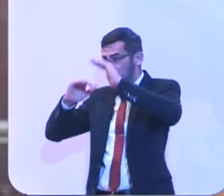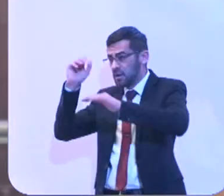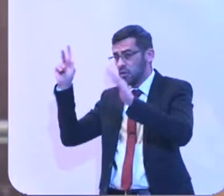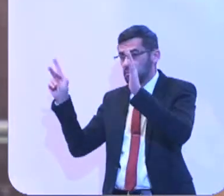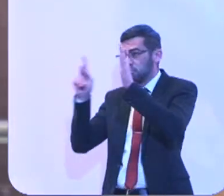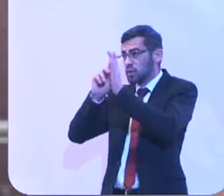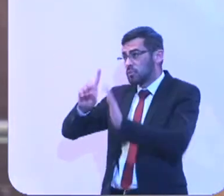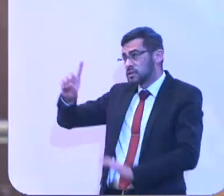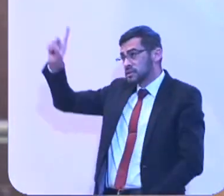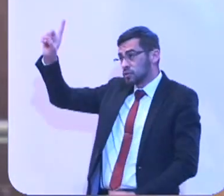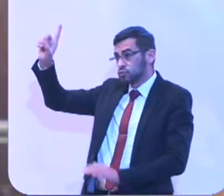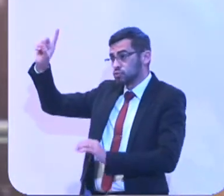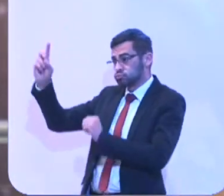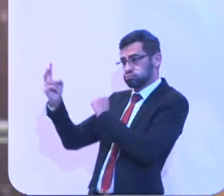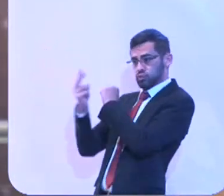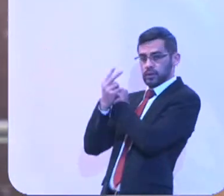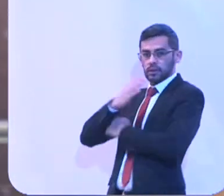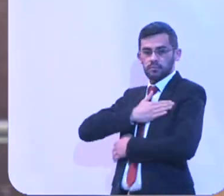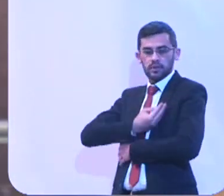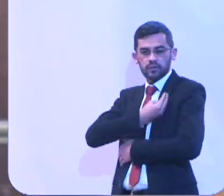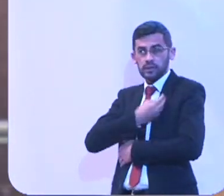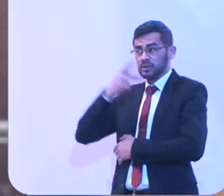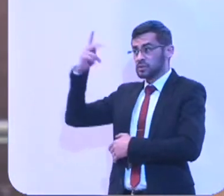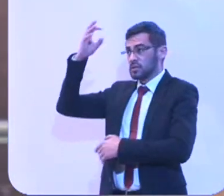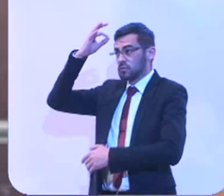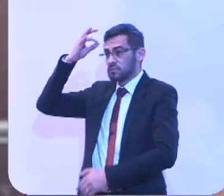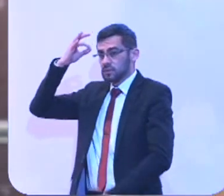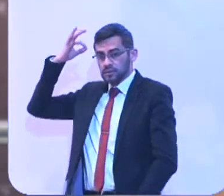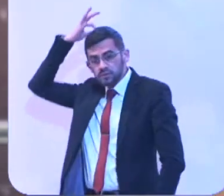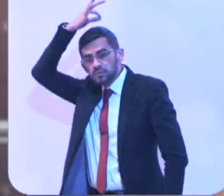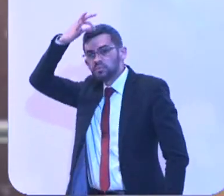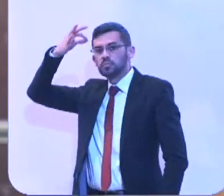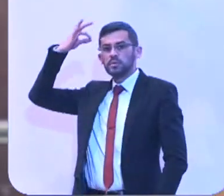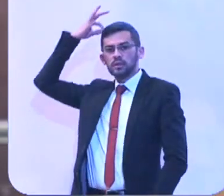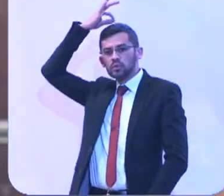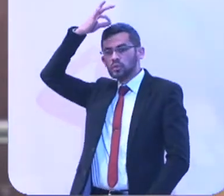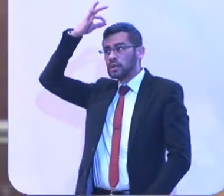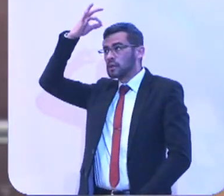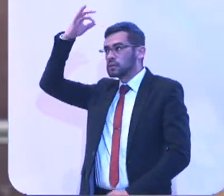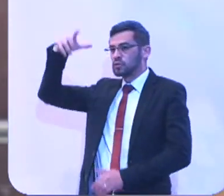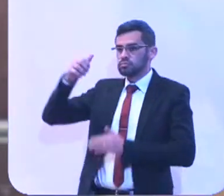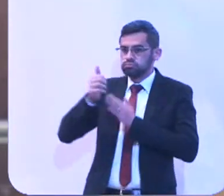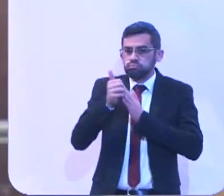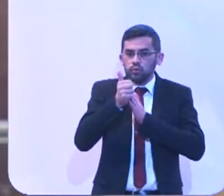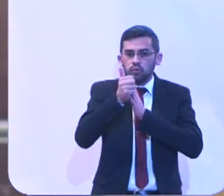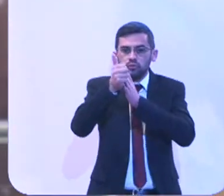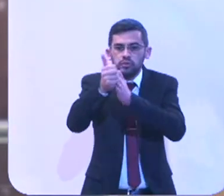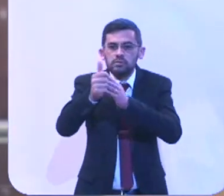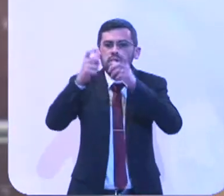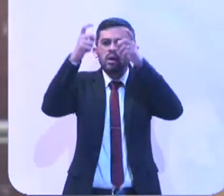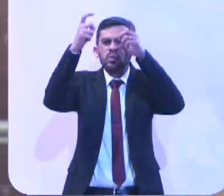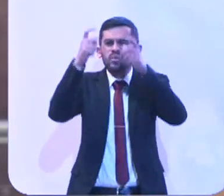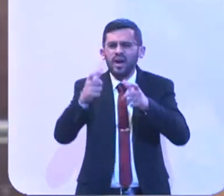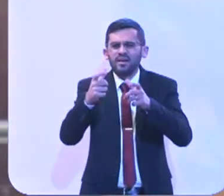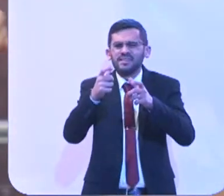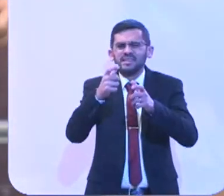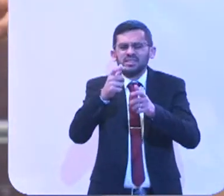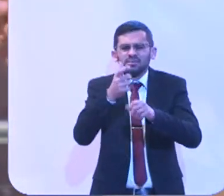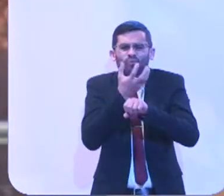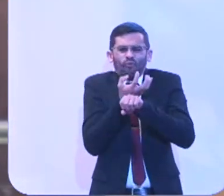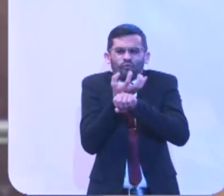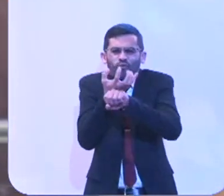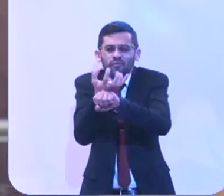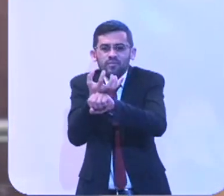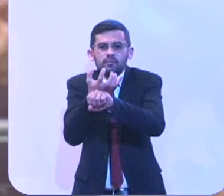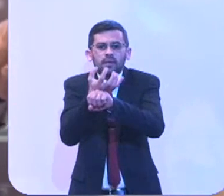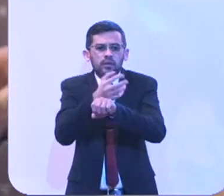estava sobre mim, e por seu espírito, ele me levou a um vale cheio de ossos. E ele me